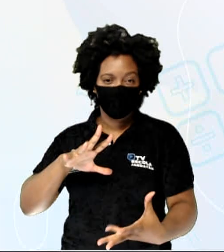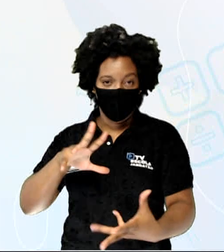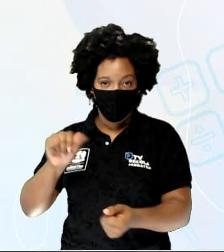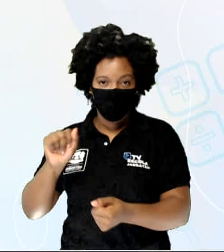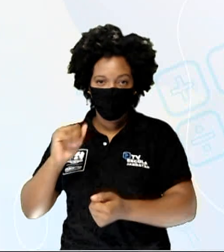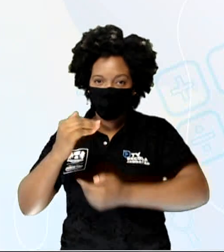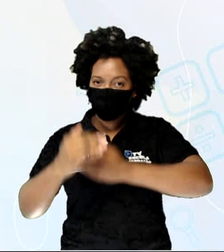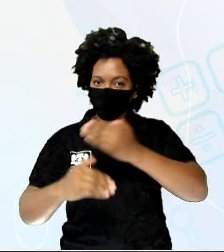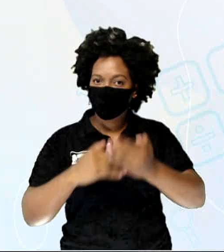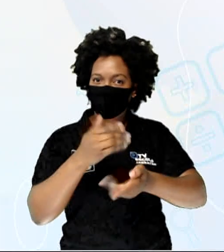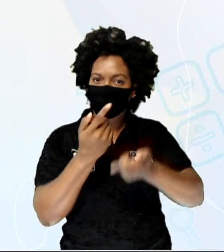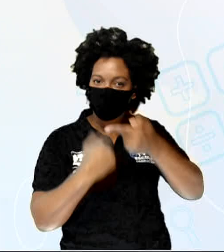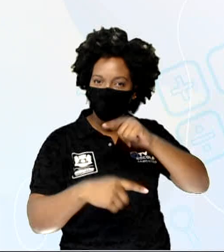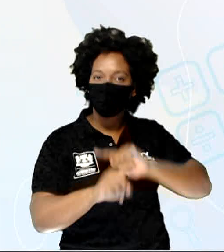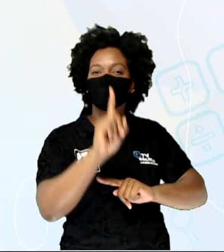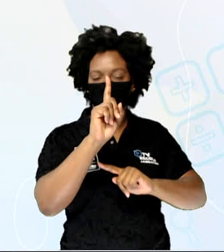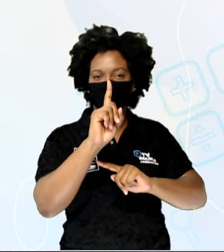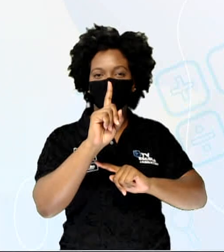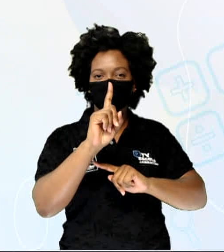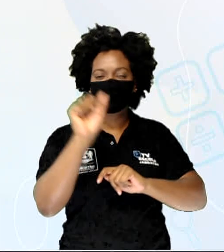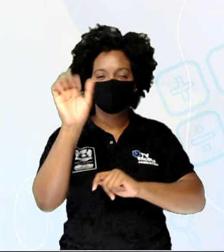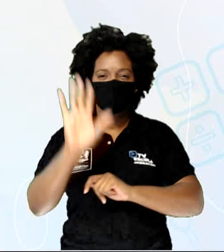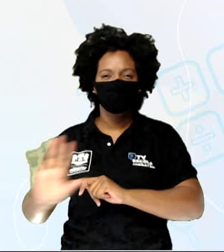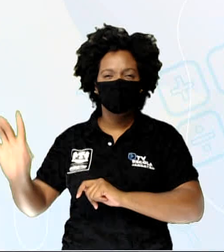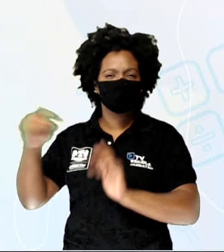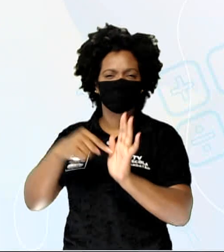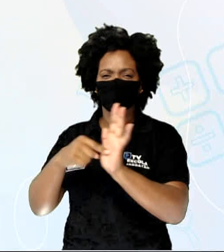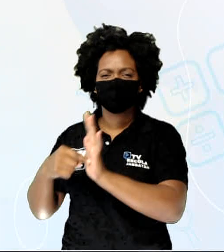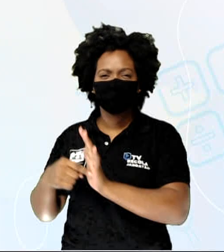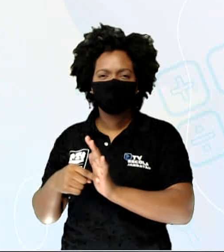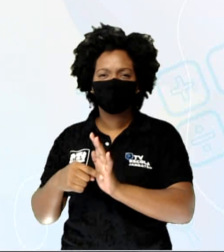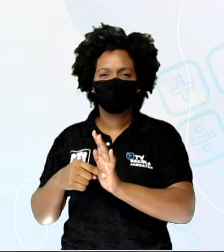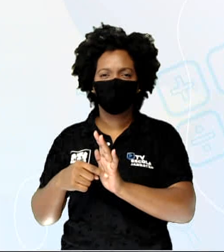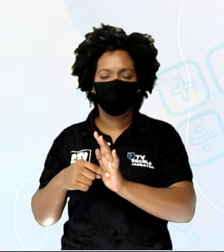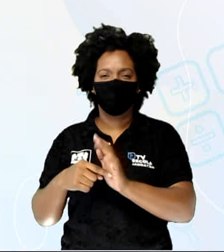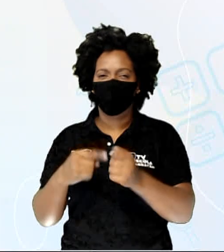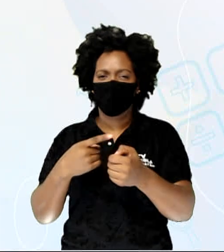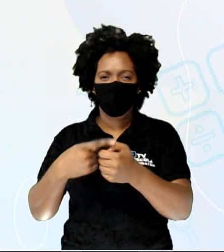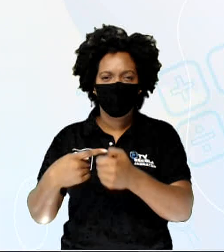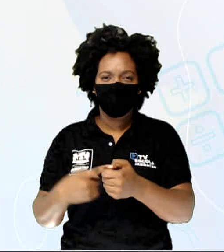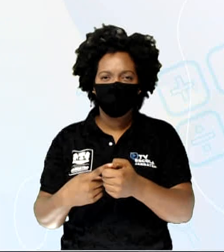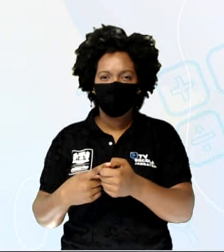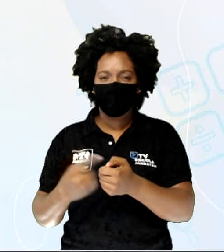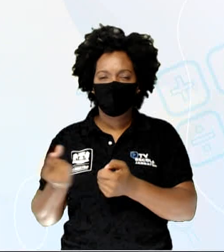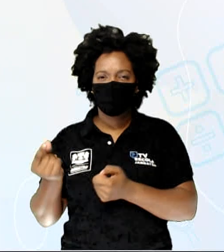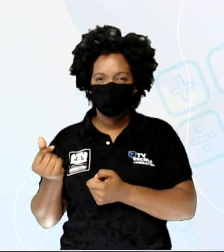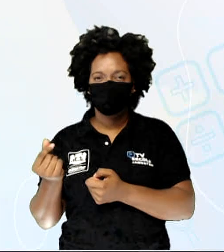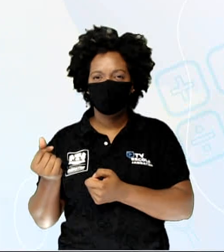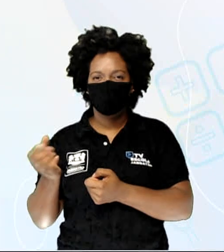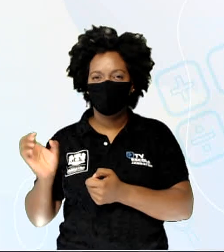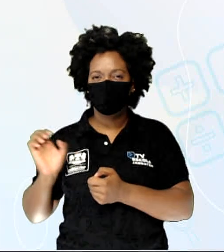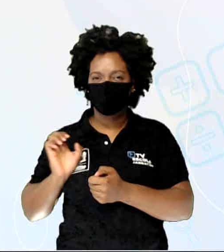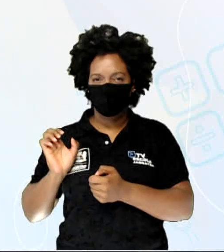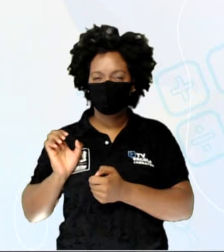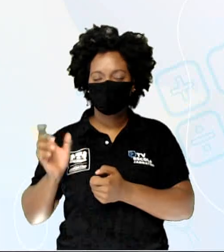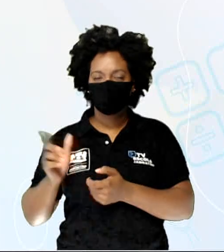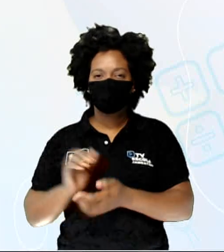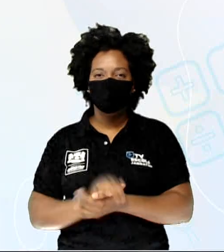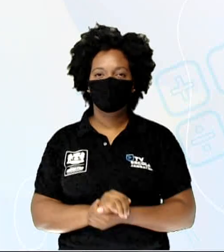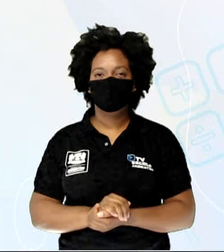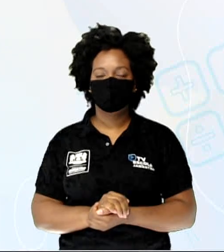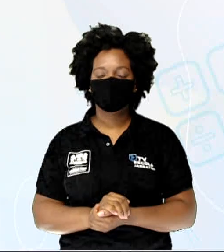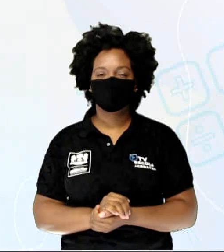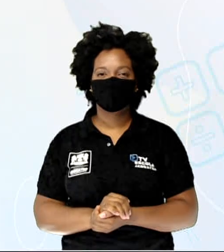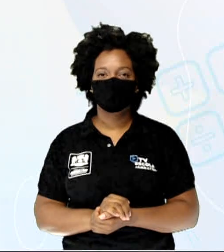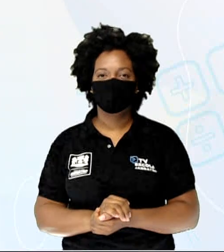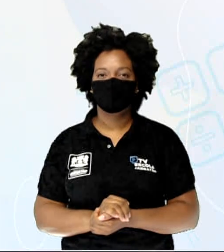desenvolvido. É uma imagem que mostra aí um bairro rico, de classe média alta, da Califórnia, chamado Beverly